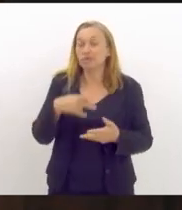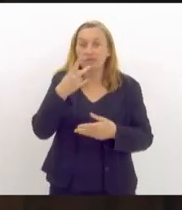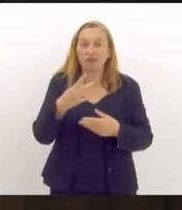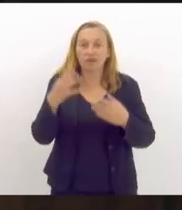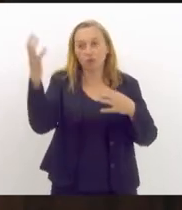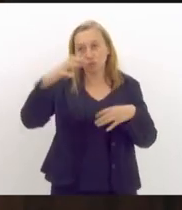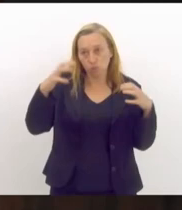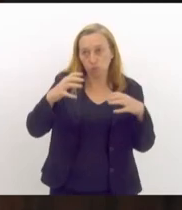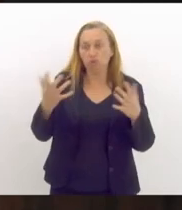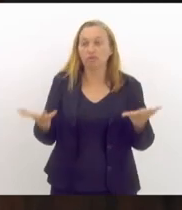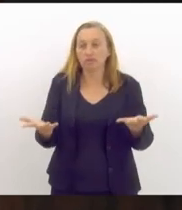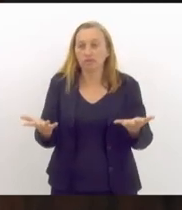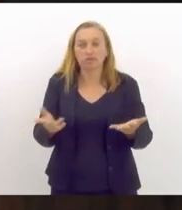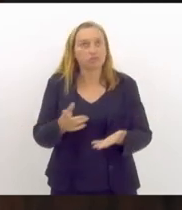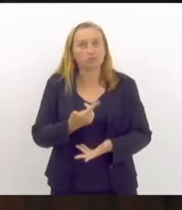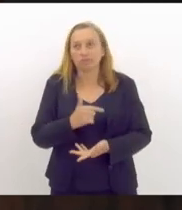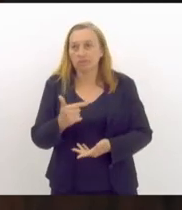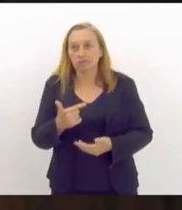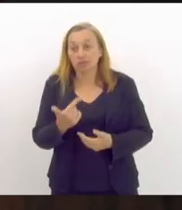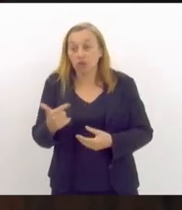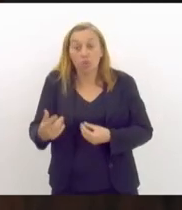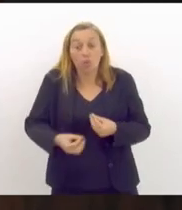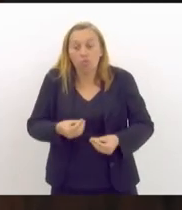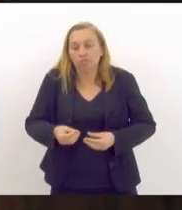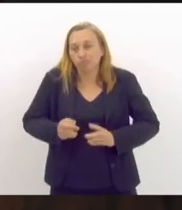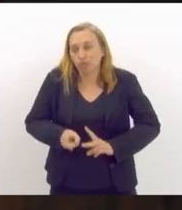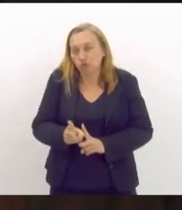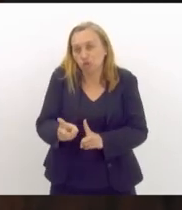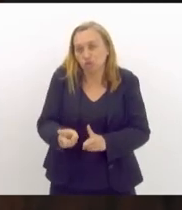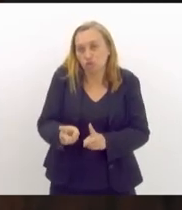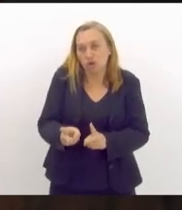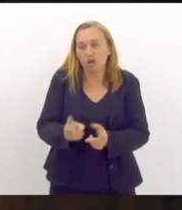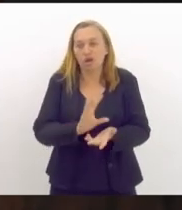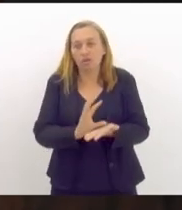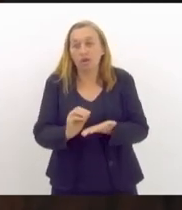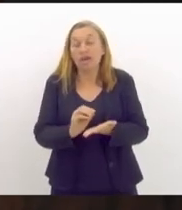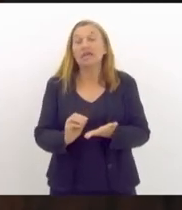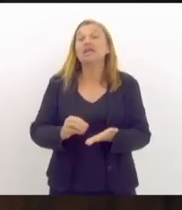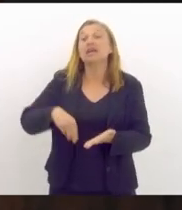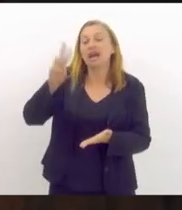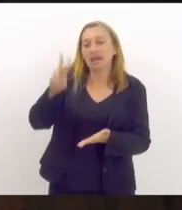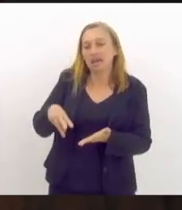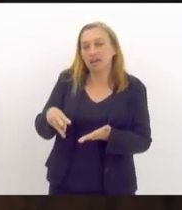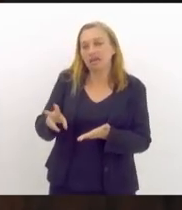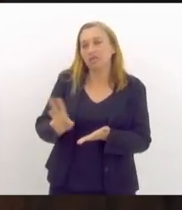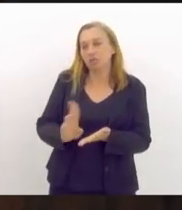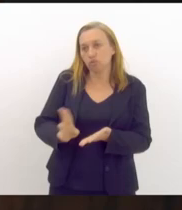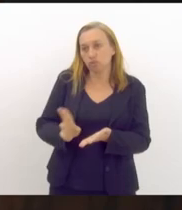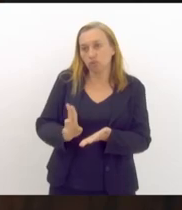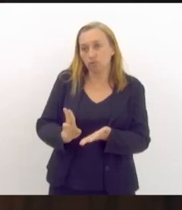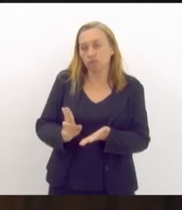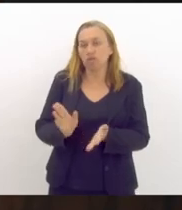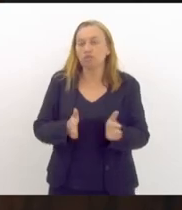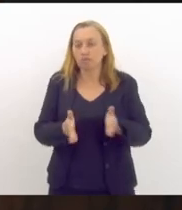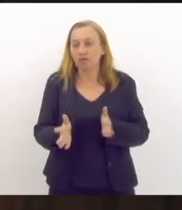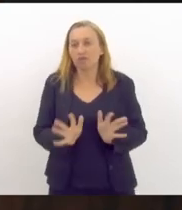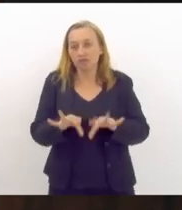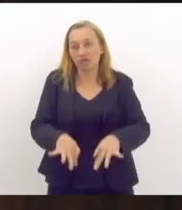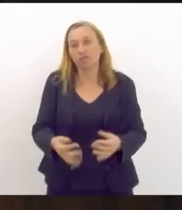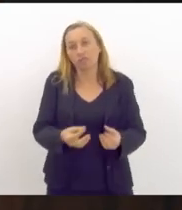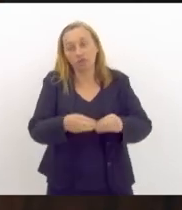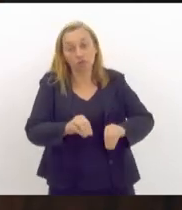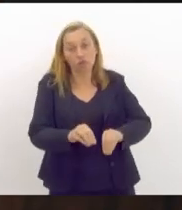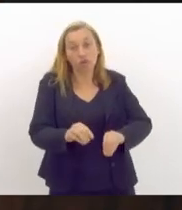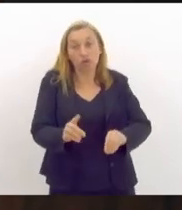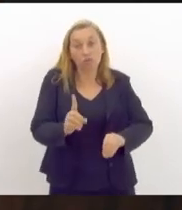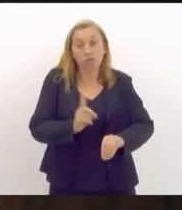chuvas a gente não vai dar andamento a pauta E aí quem se inscreve no expediente final fica prejudicado severamente porque